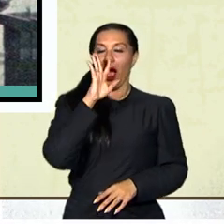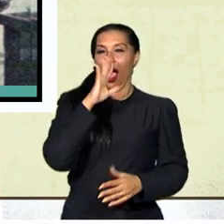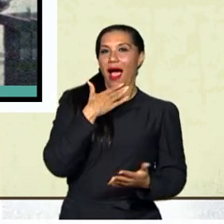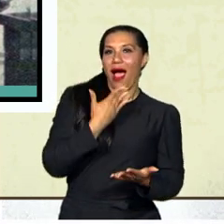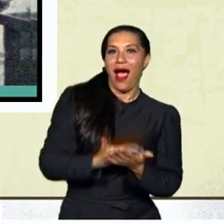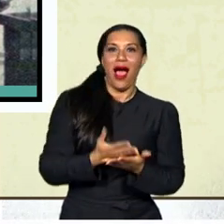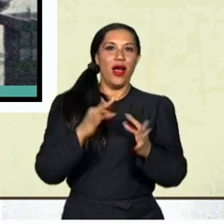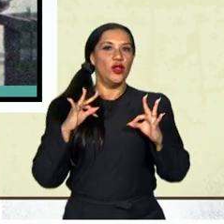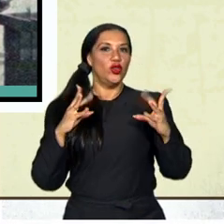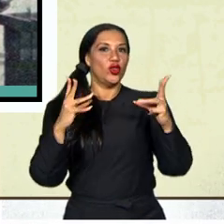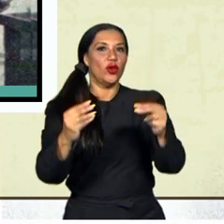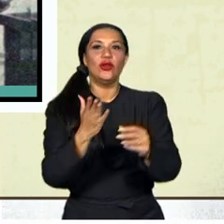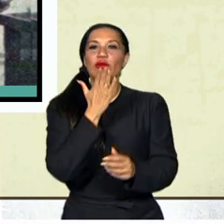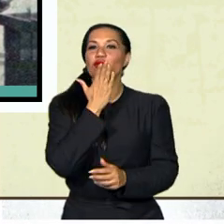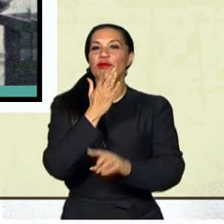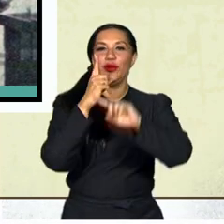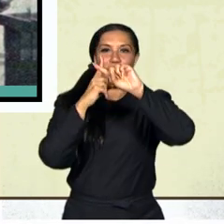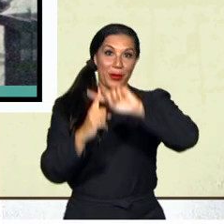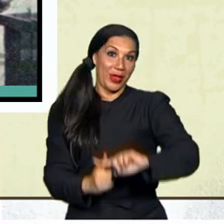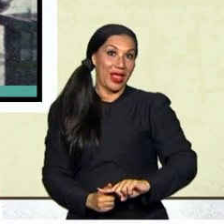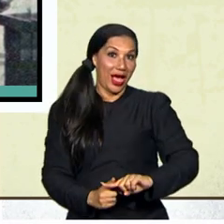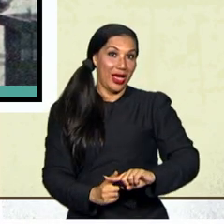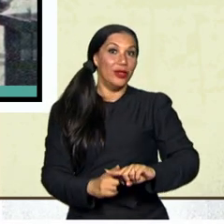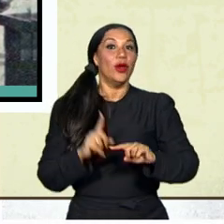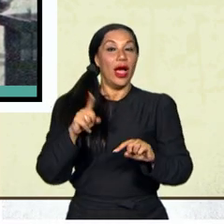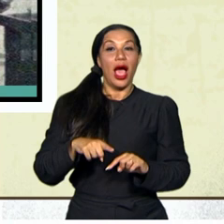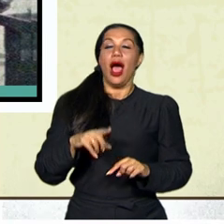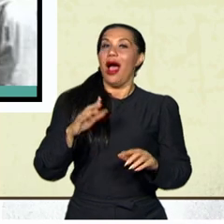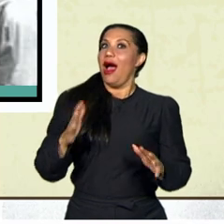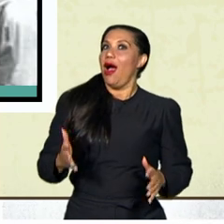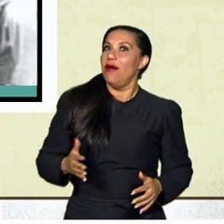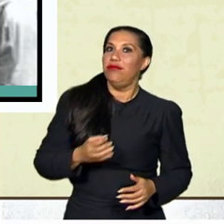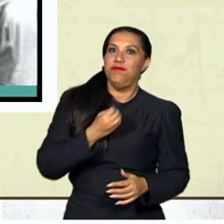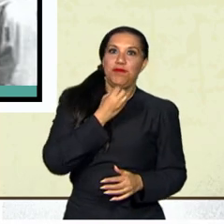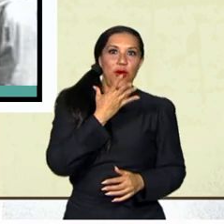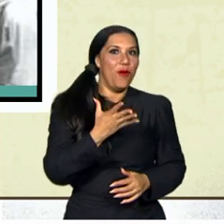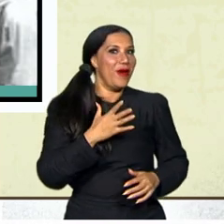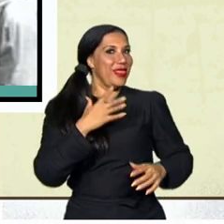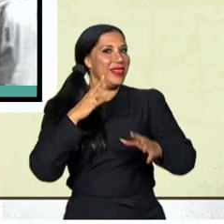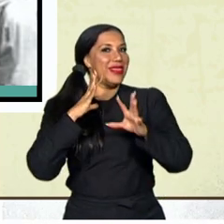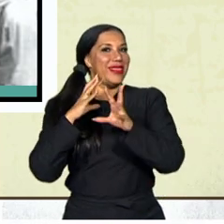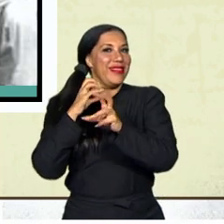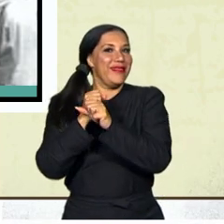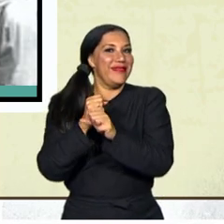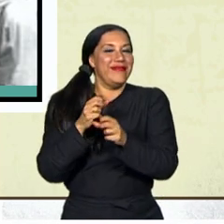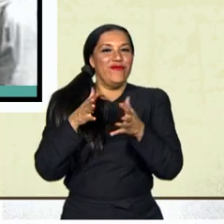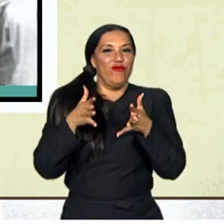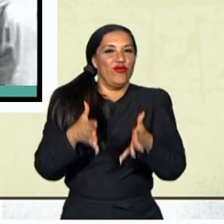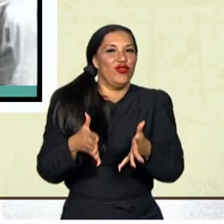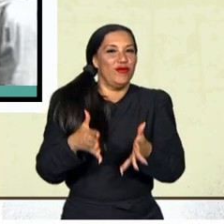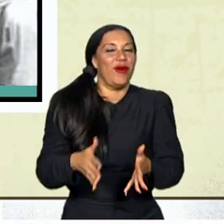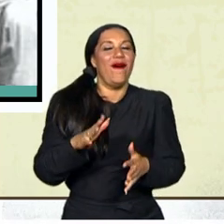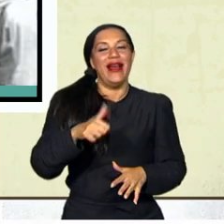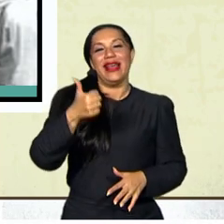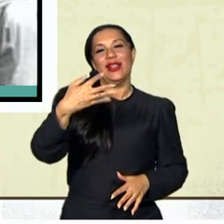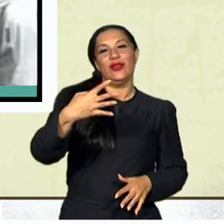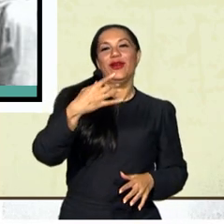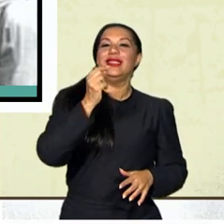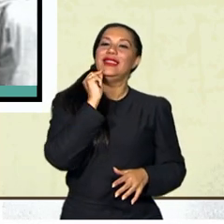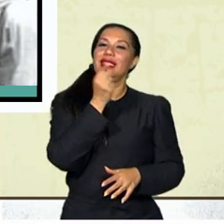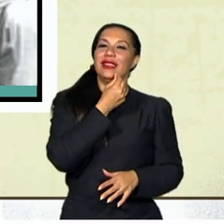surpreendeu todos os times do campeonato. O auge dessa campanha aconteceu no dia 14 de setembro